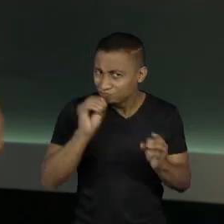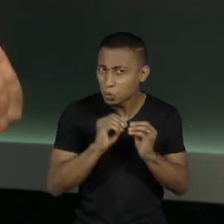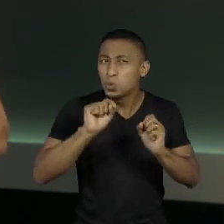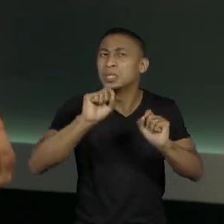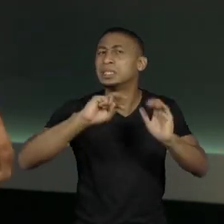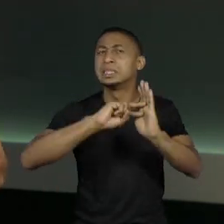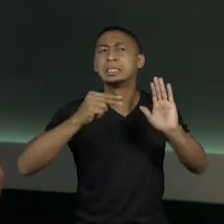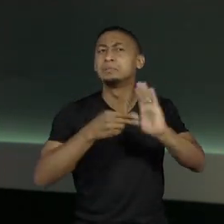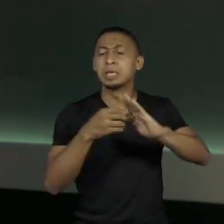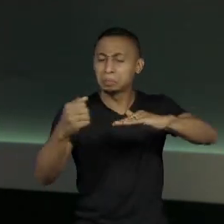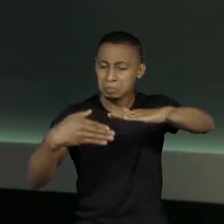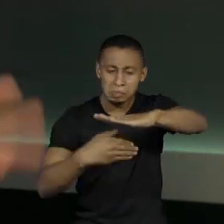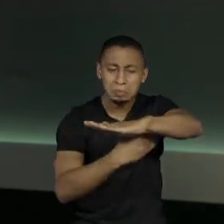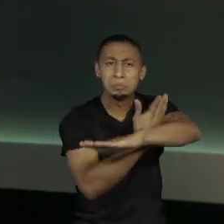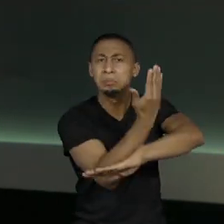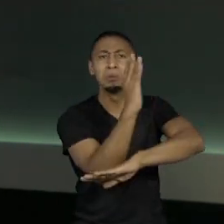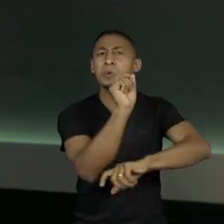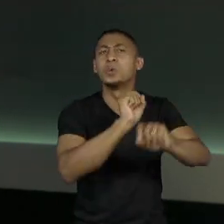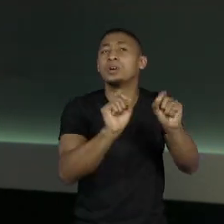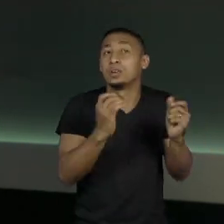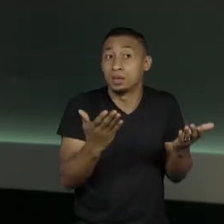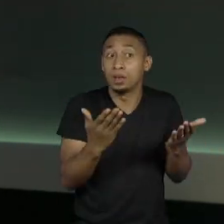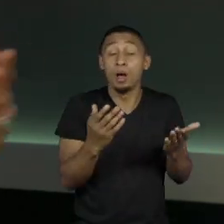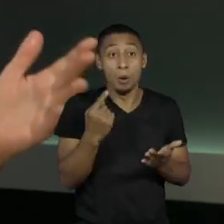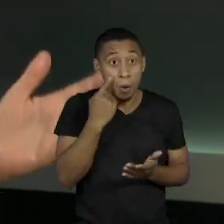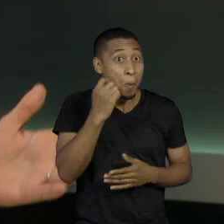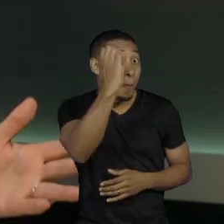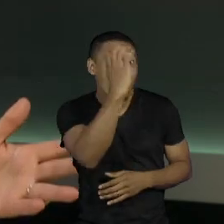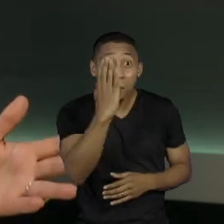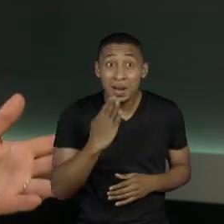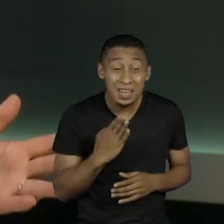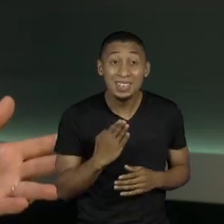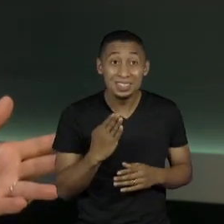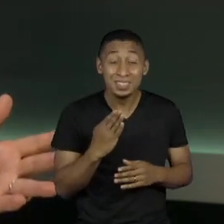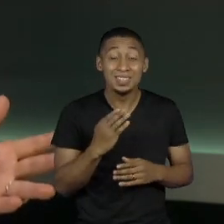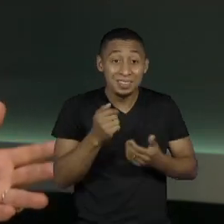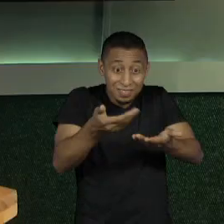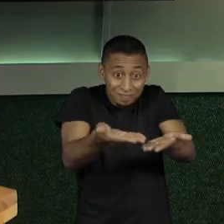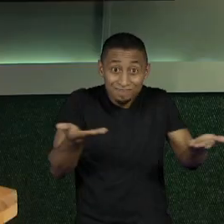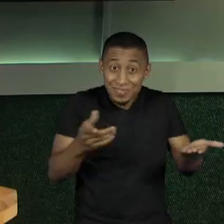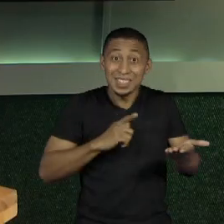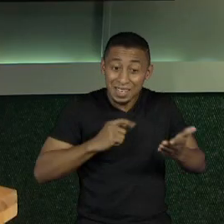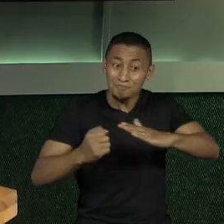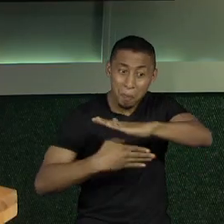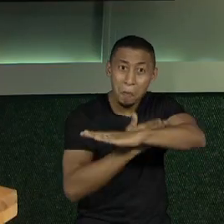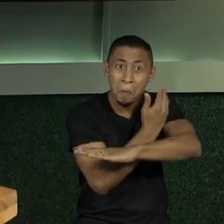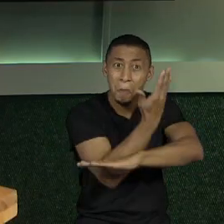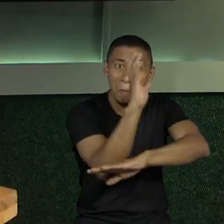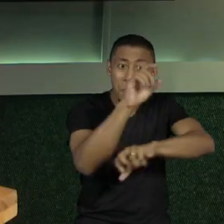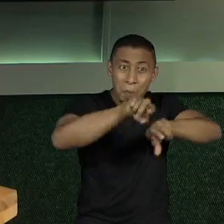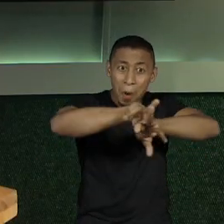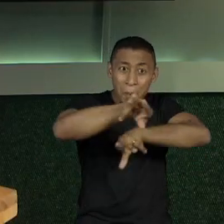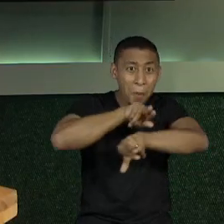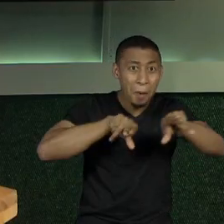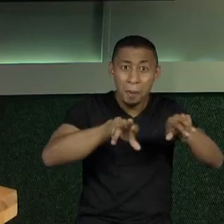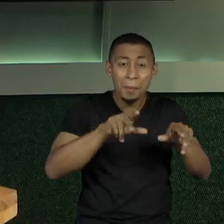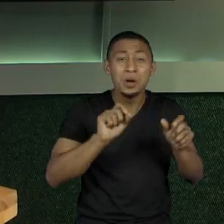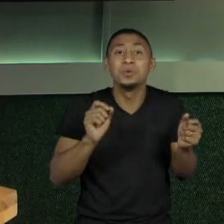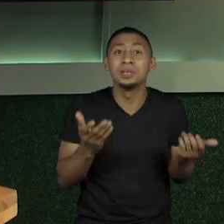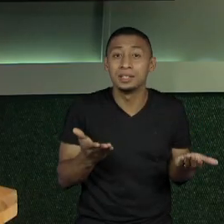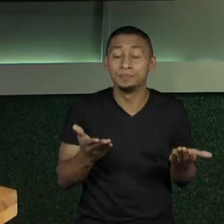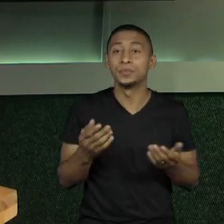o que ela significa. E olha que a gente está no país mais biodiverso do mundo, né? Ela é a diversidade